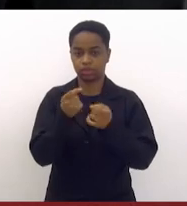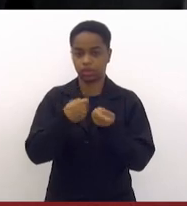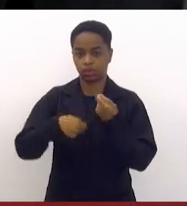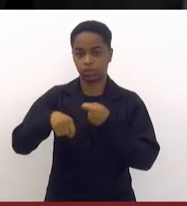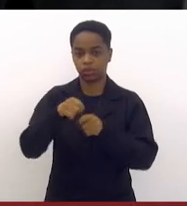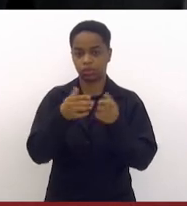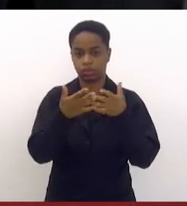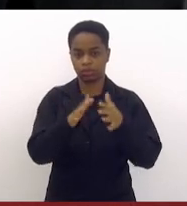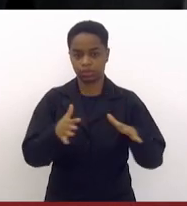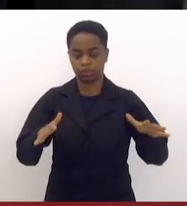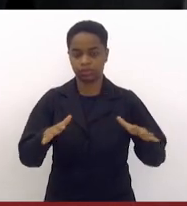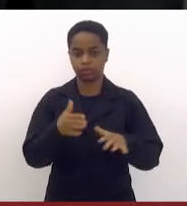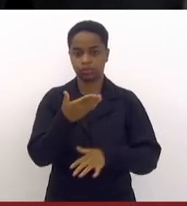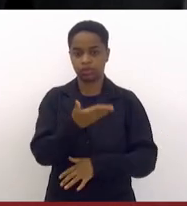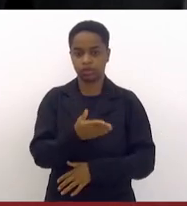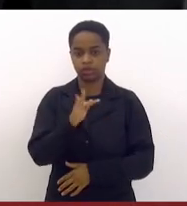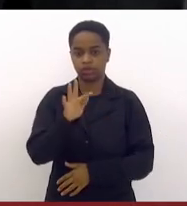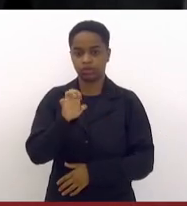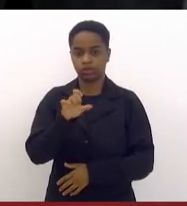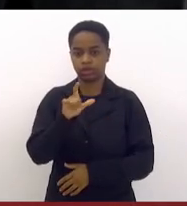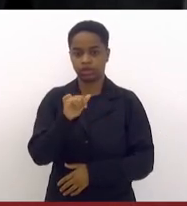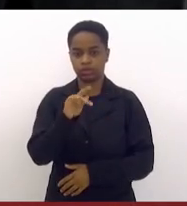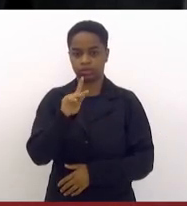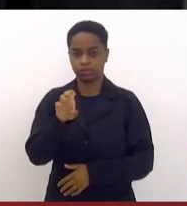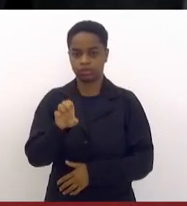mar o Senor Felipe